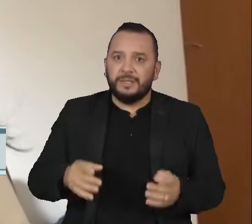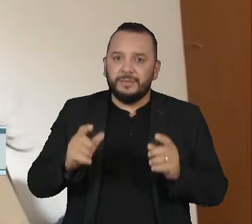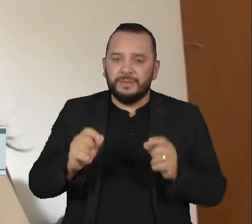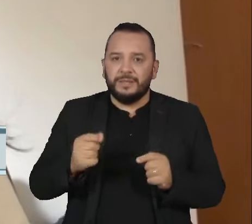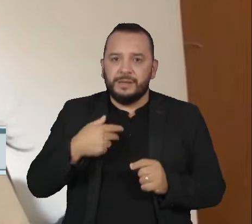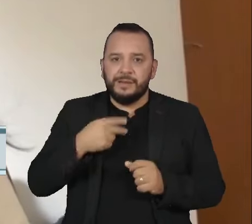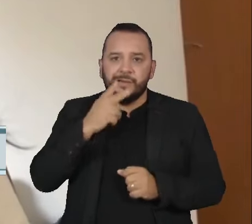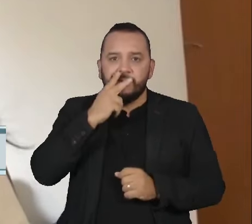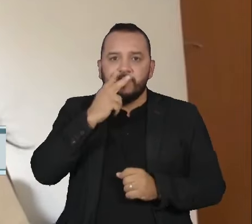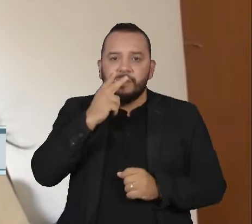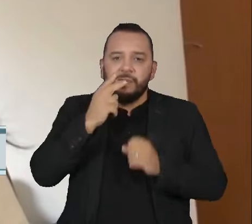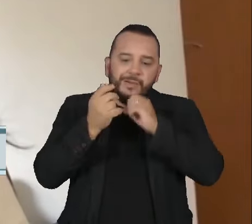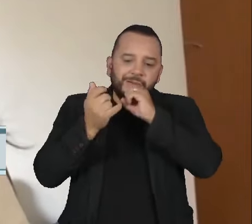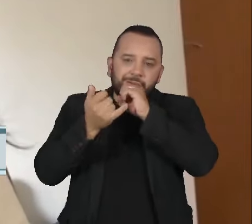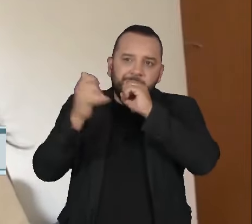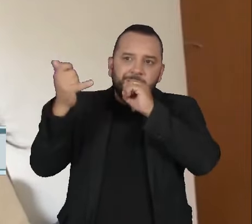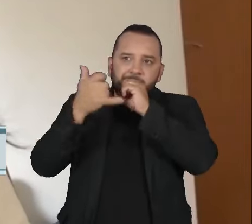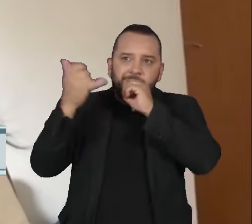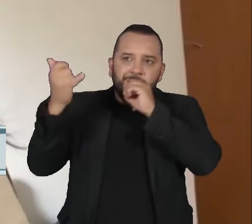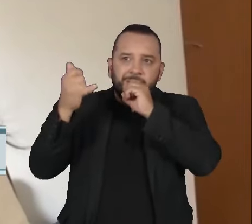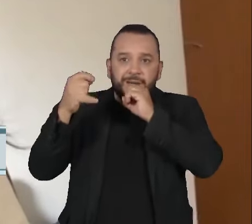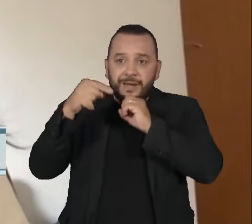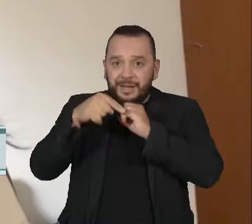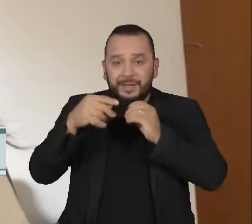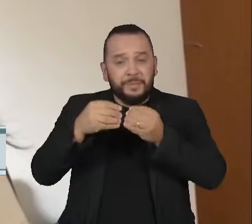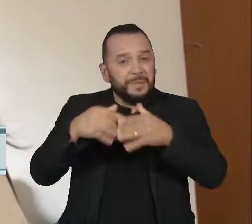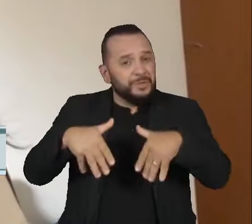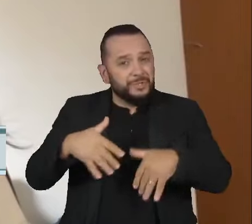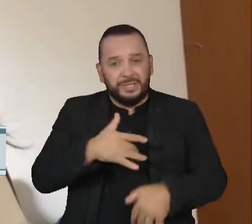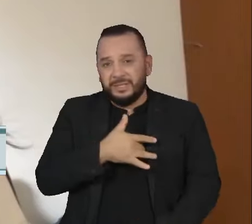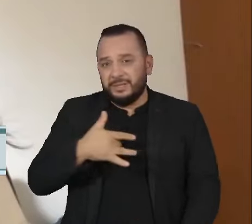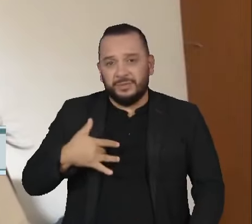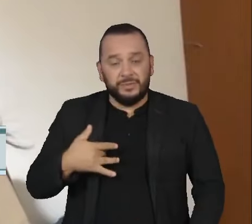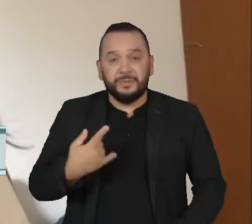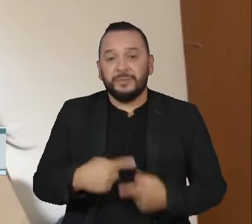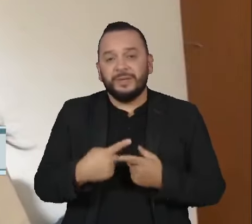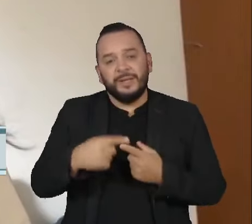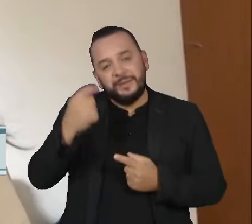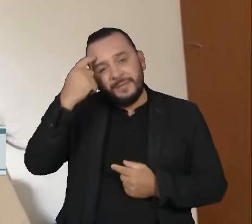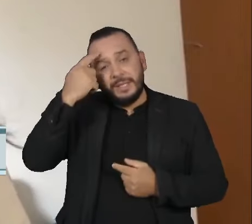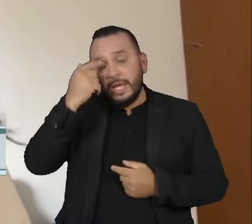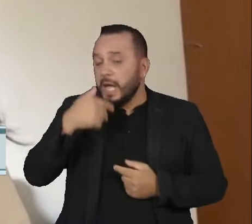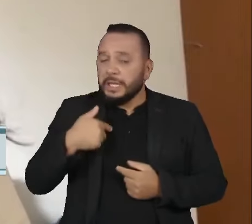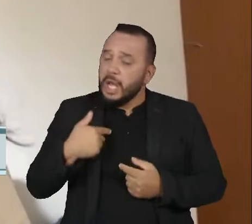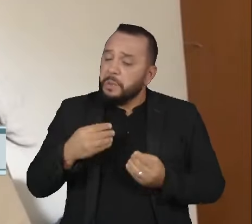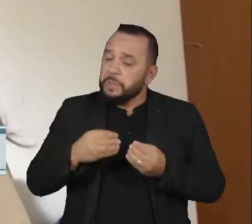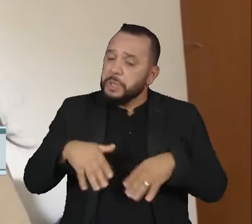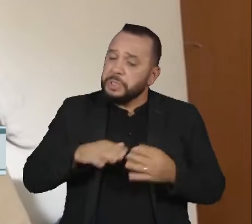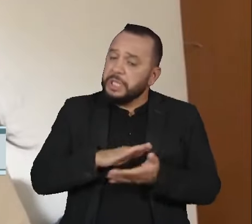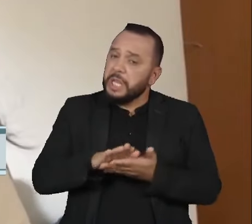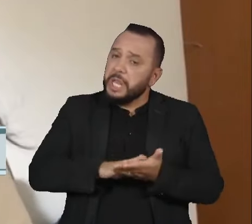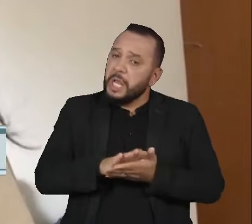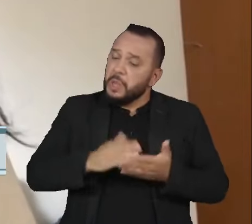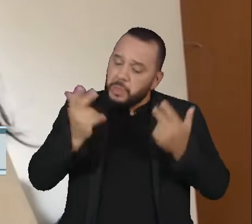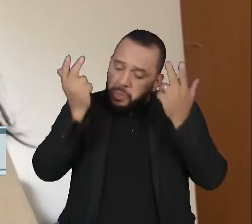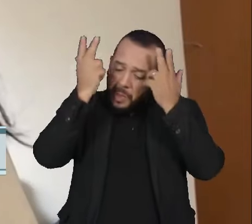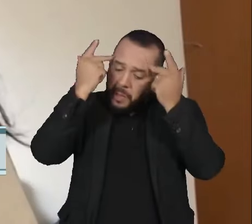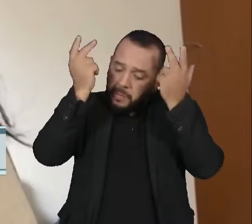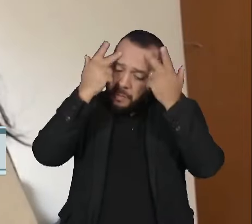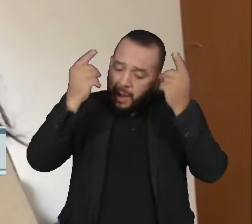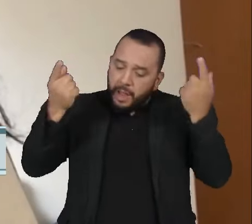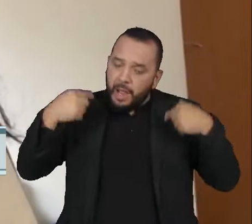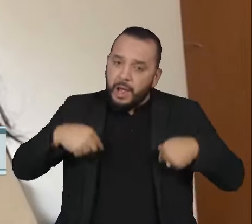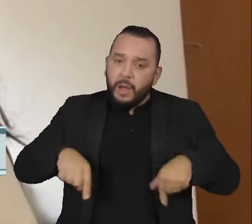não é uma substância inócua. Isso é passado pela indústria, pelos fabricantes e